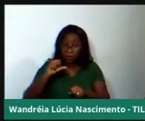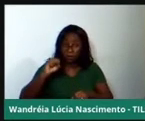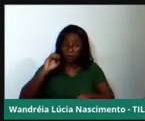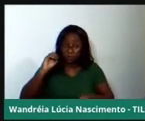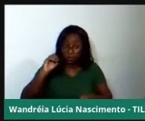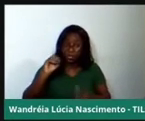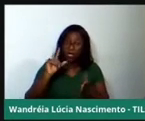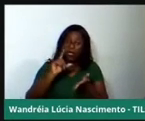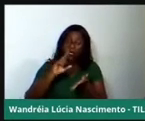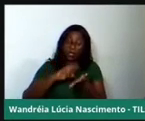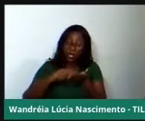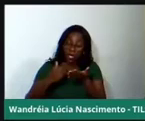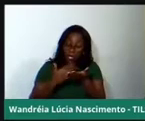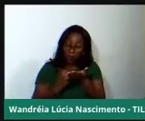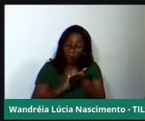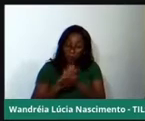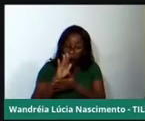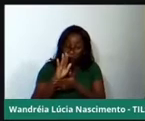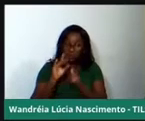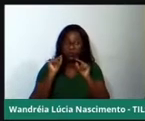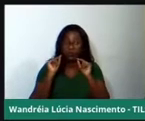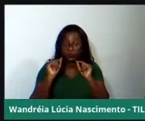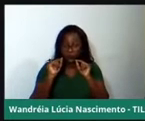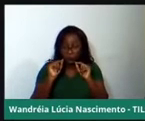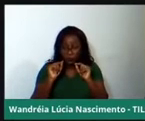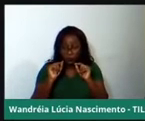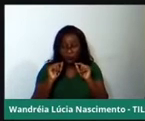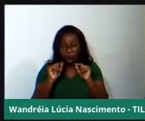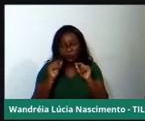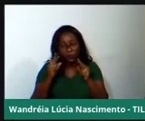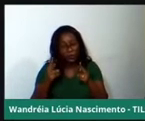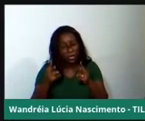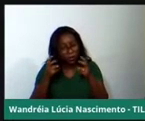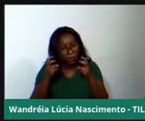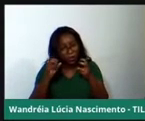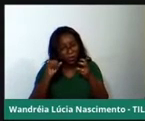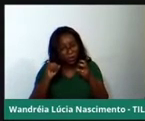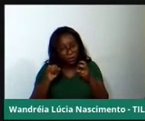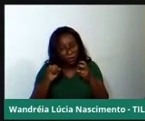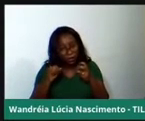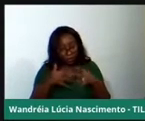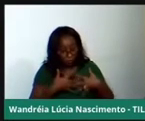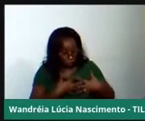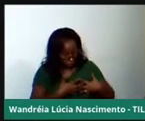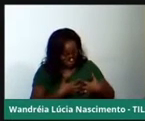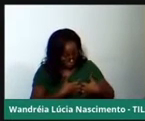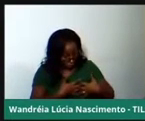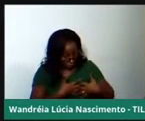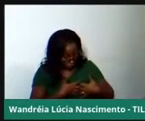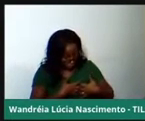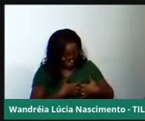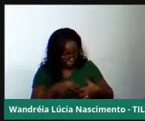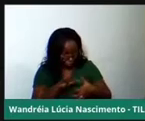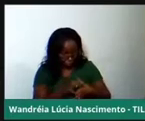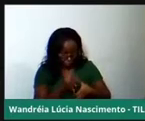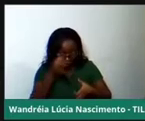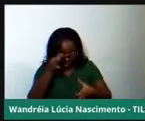Nature, eles viram que quando você pegava um anel da aorta de coelhos e